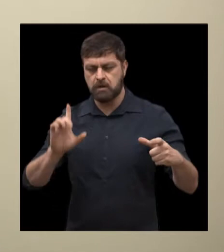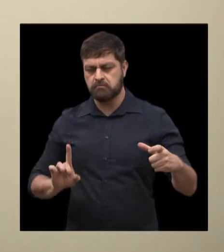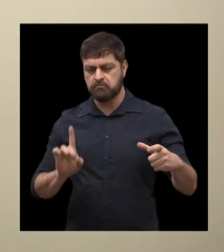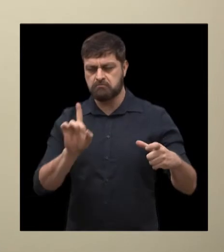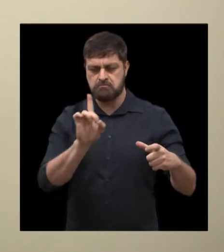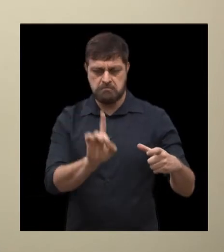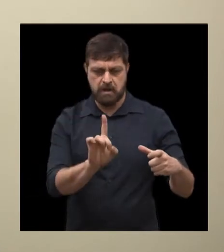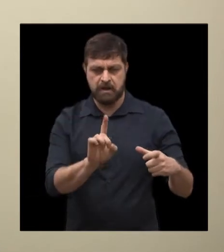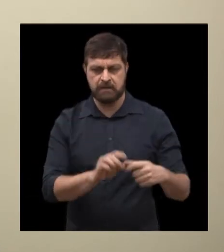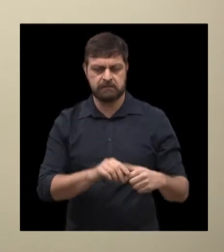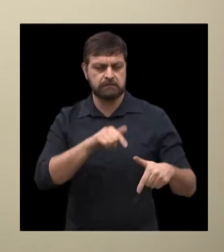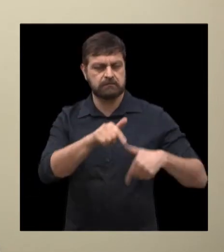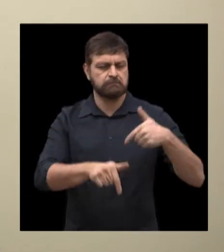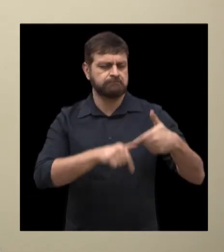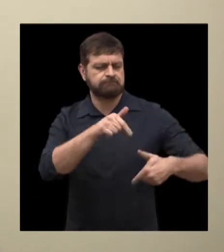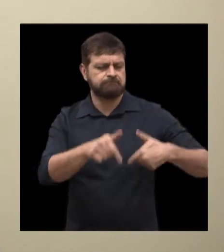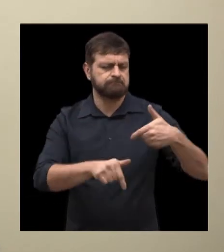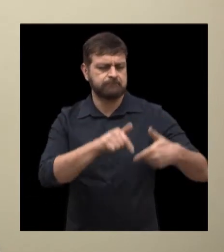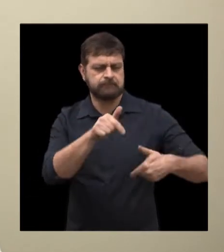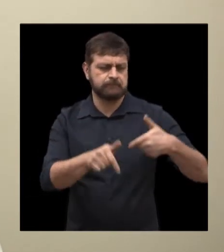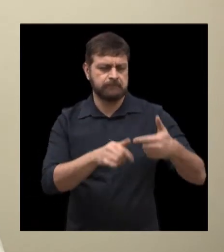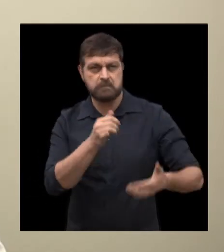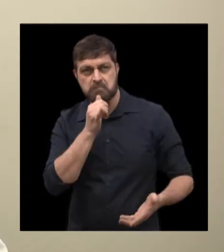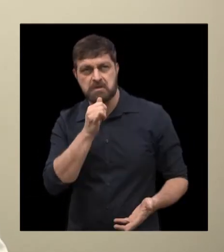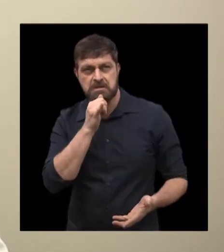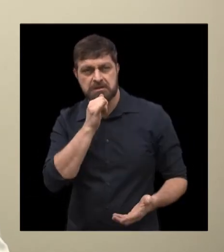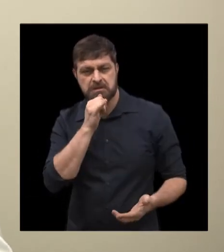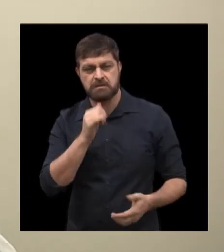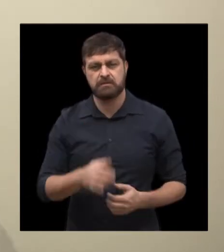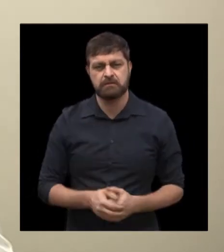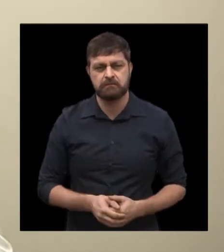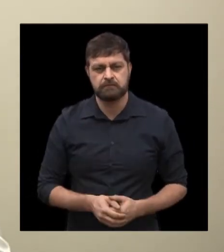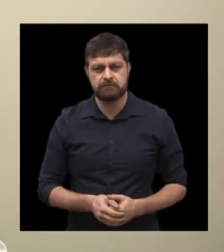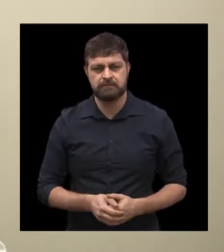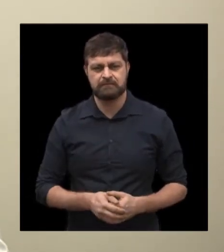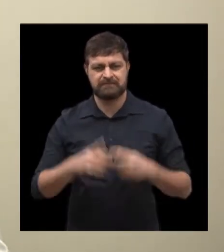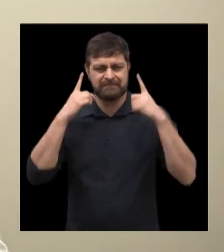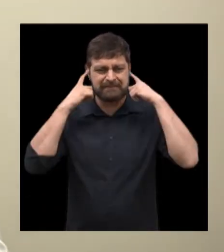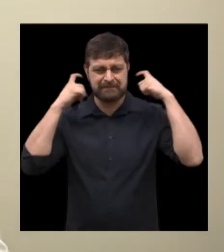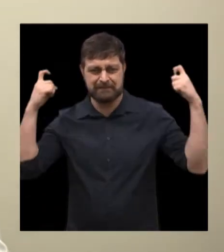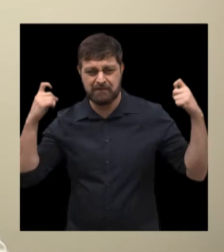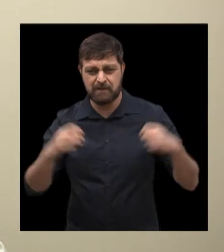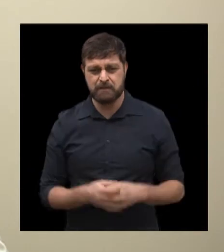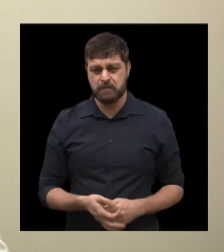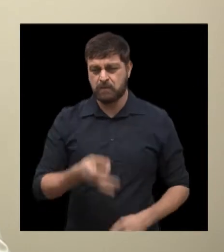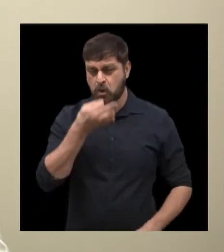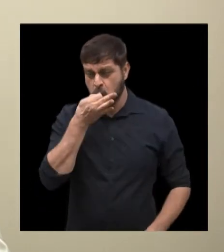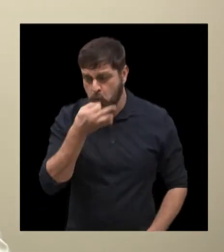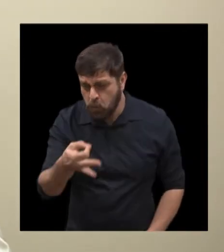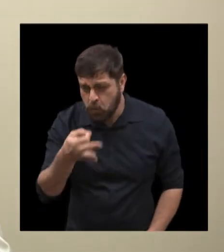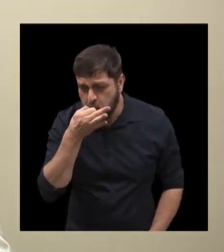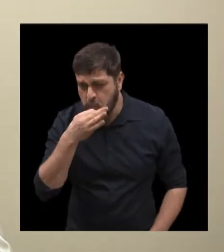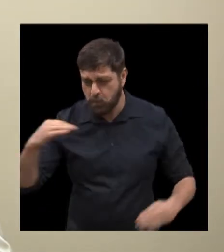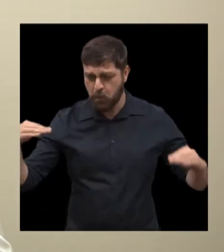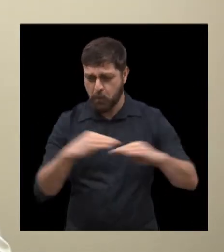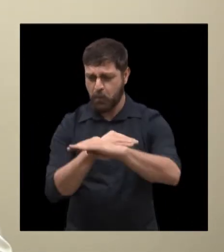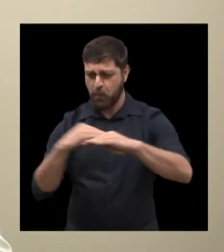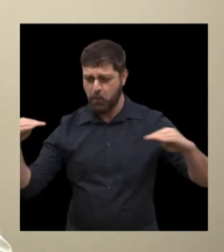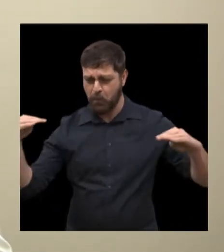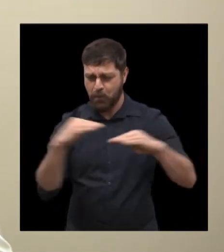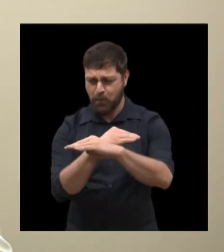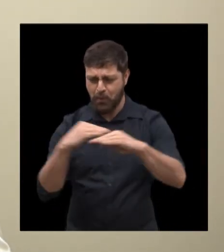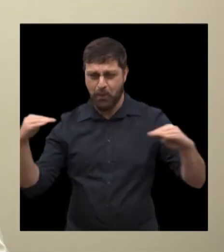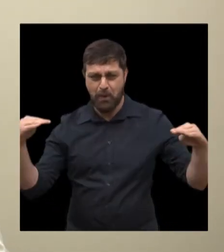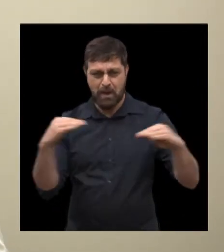uma pessoa que trabalha diretamente num barulho de trânsito muito intenso, por exemplo. E